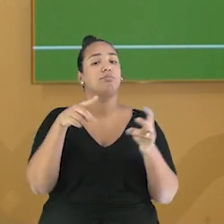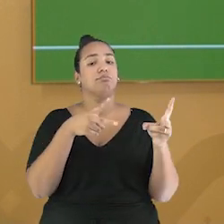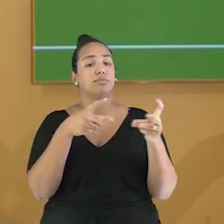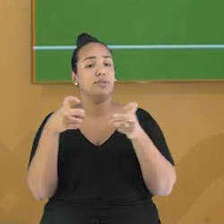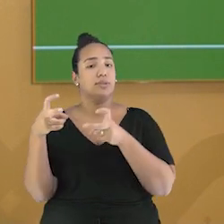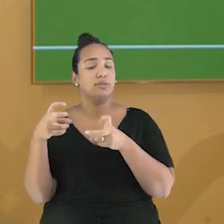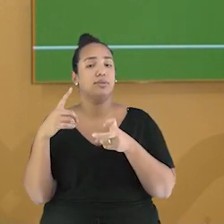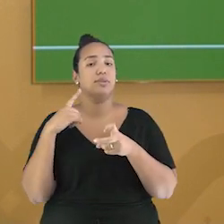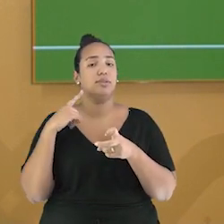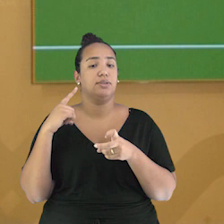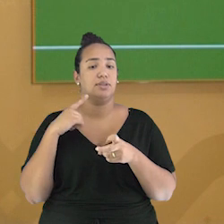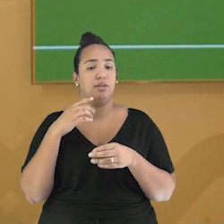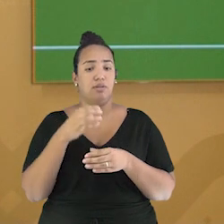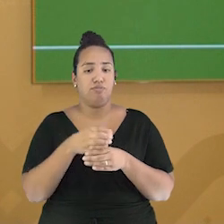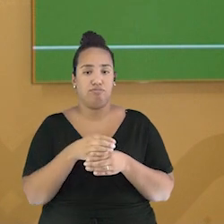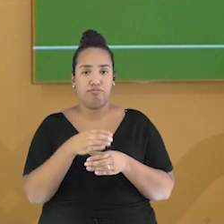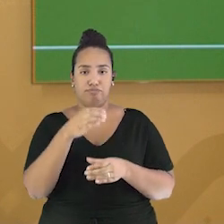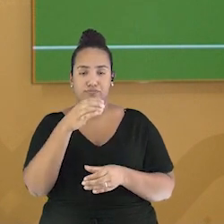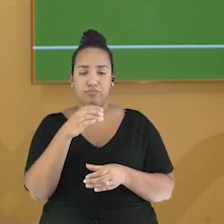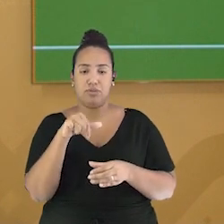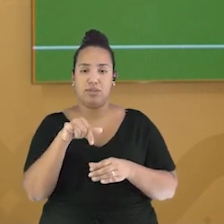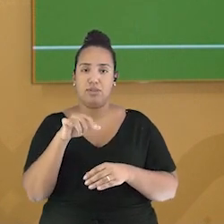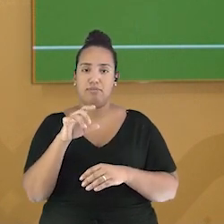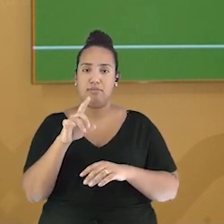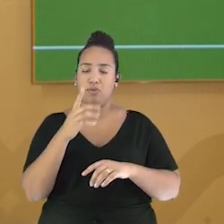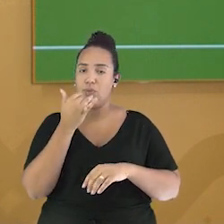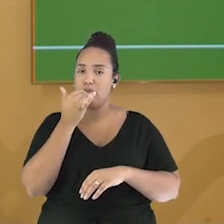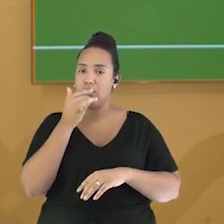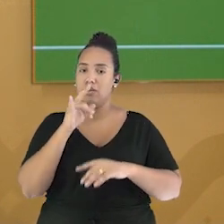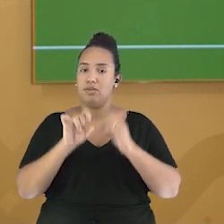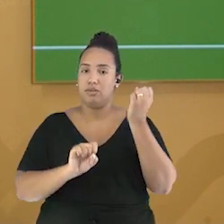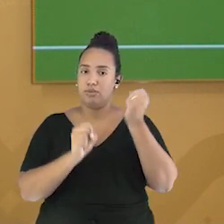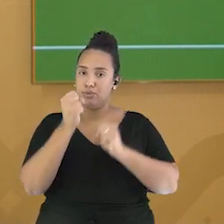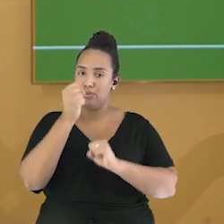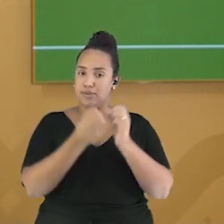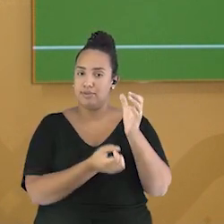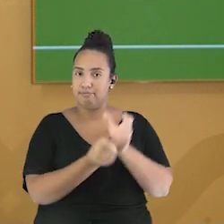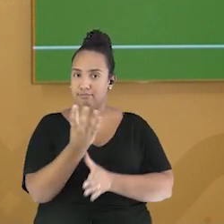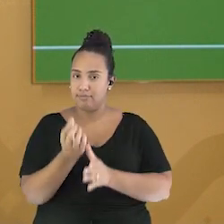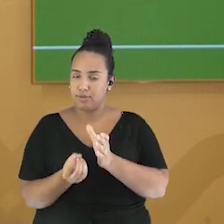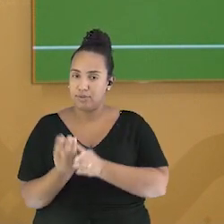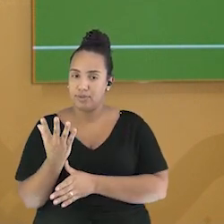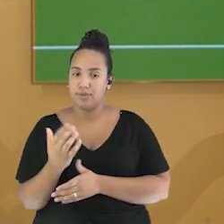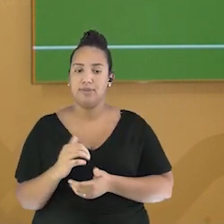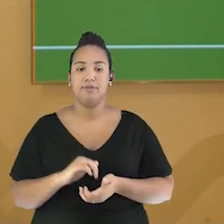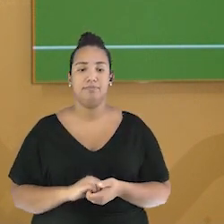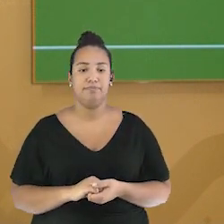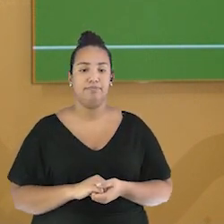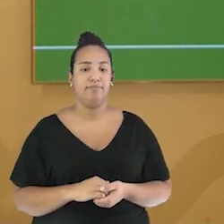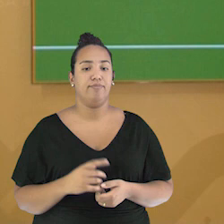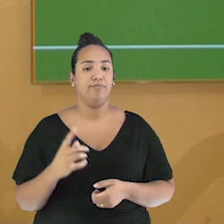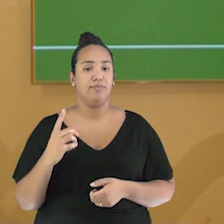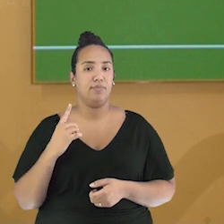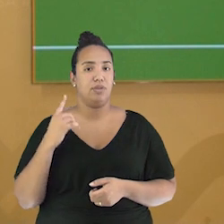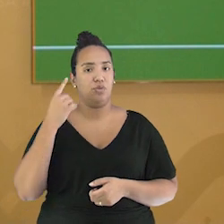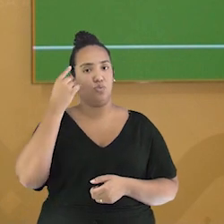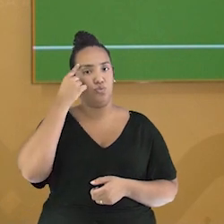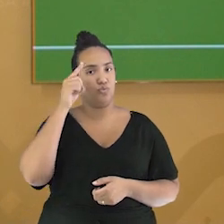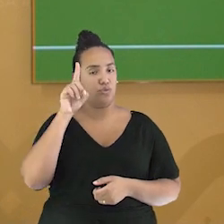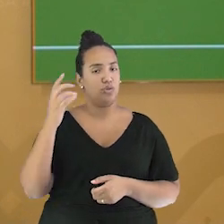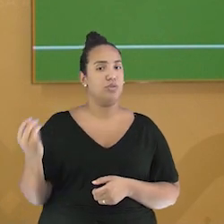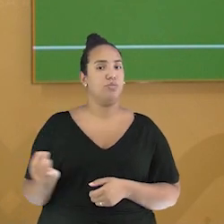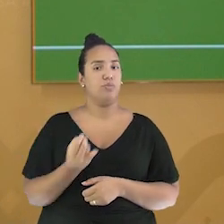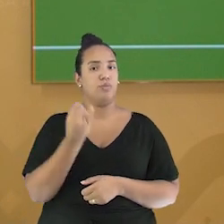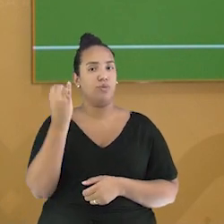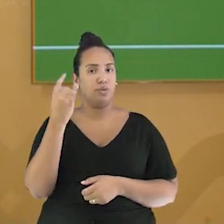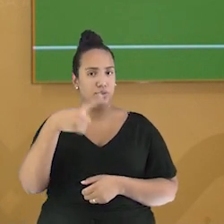através das embalagens de alimentos industrializados feitos em fábricas. Tem uma data muito importante que